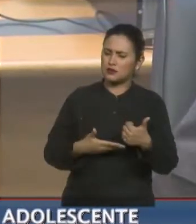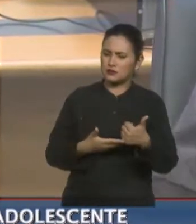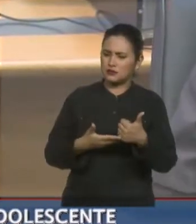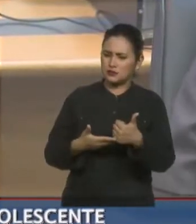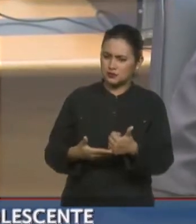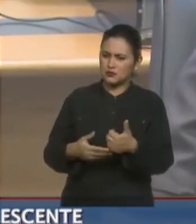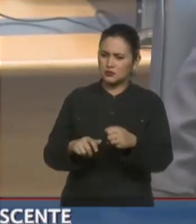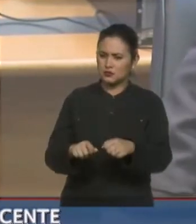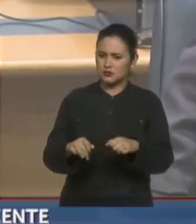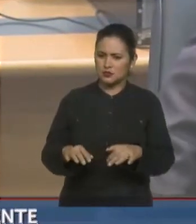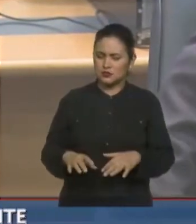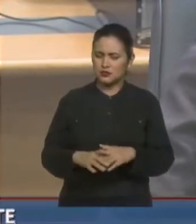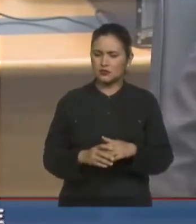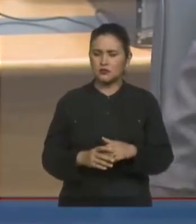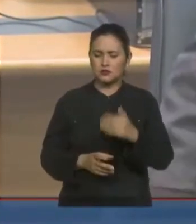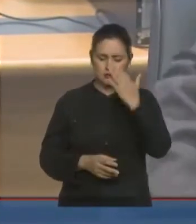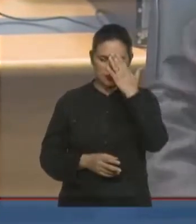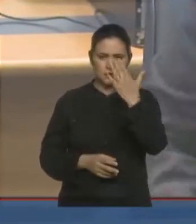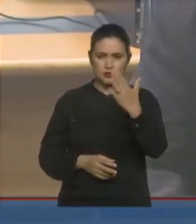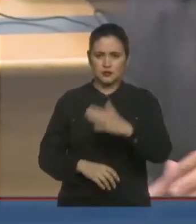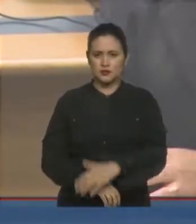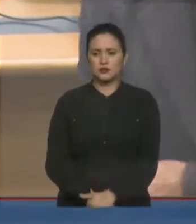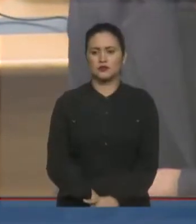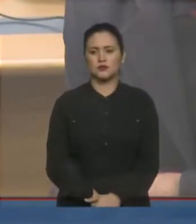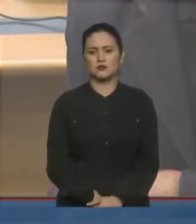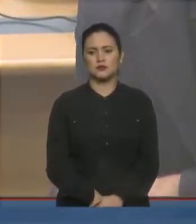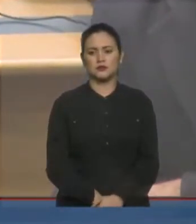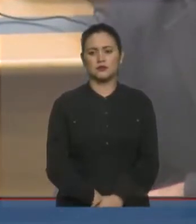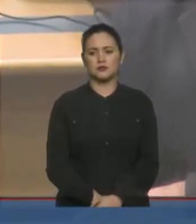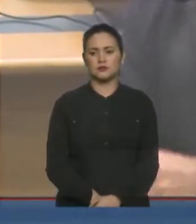andamento da sessão. Então, a nossa especial saudação a todos, senhores e senhoras.